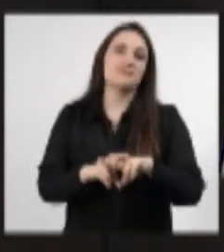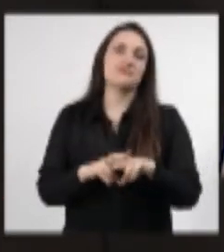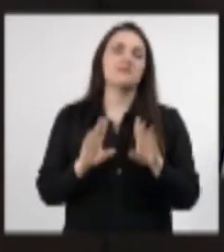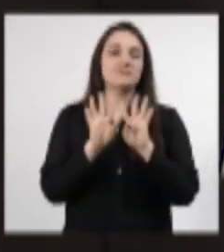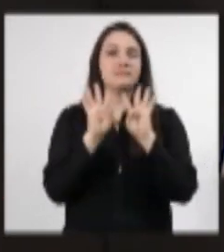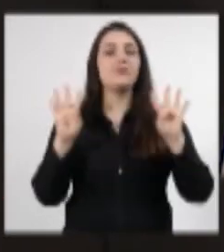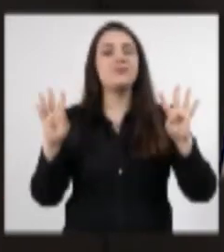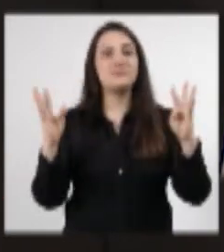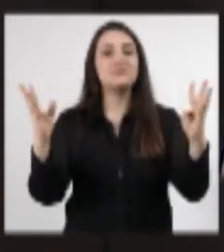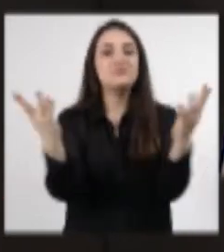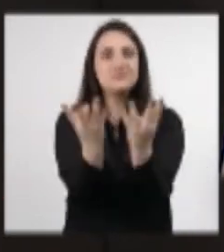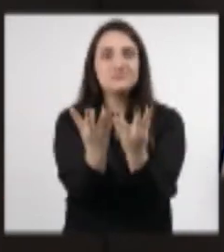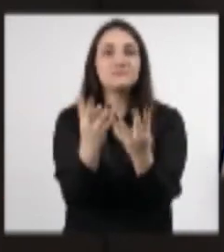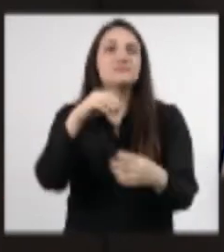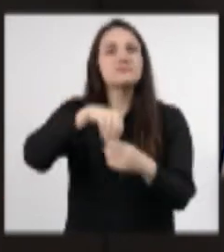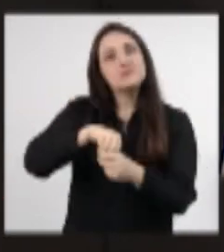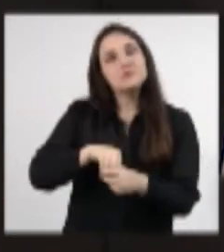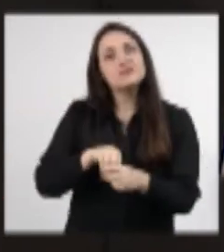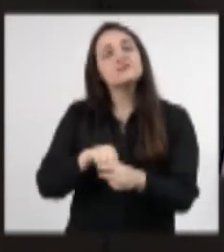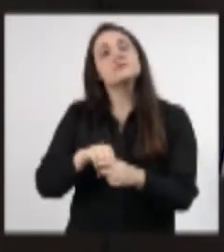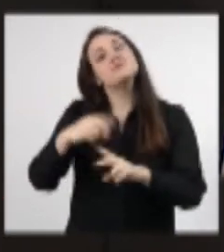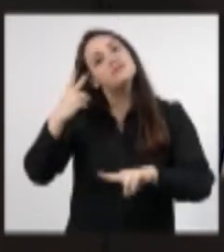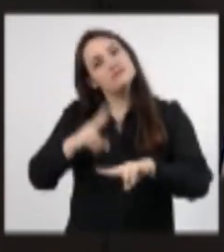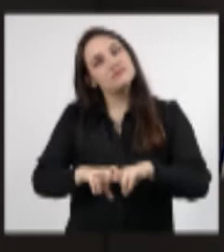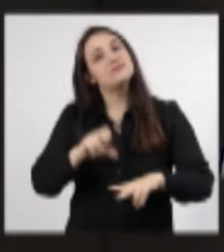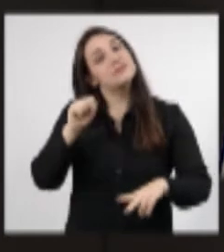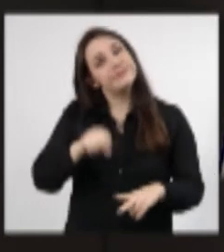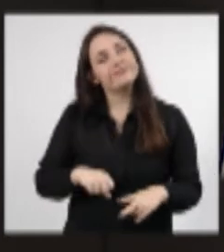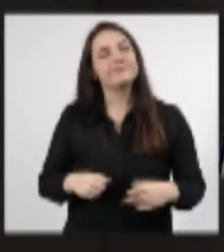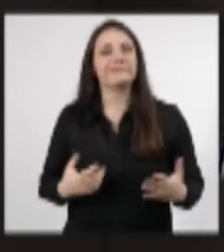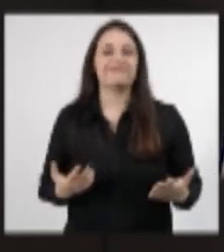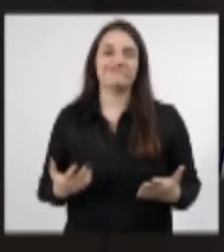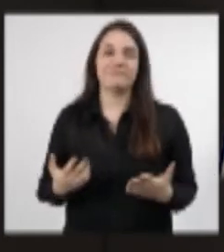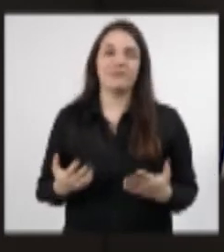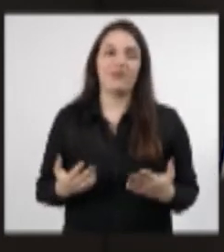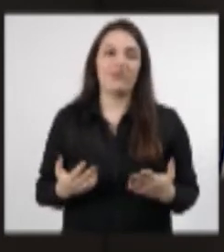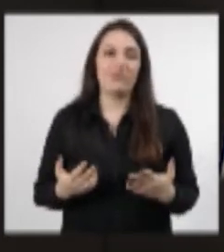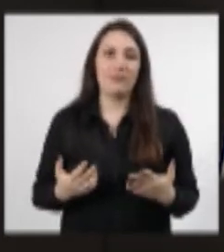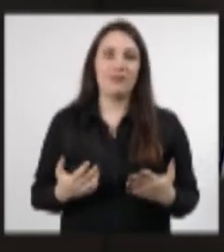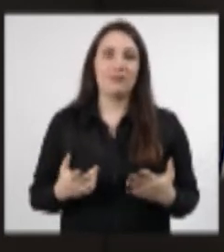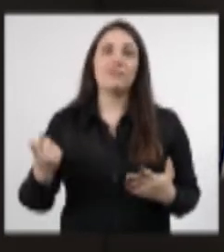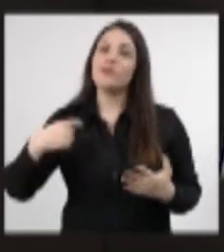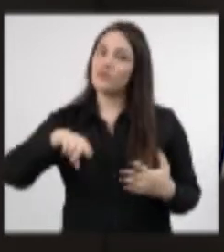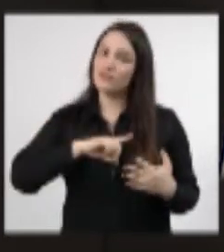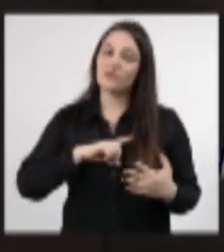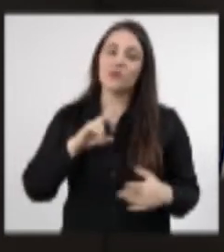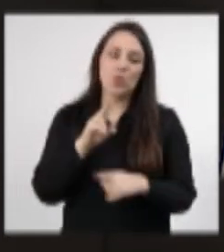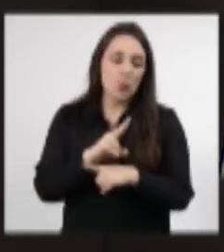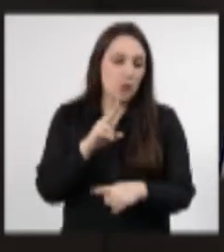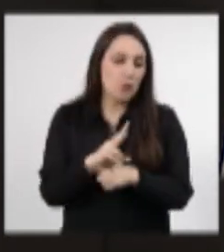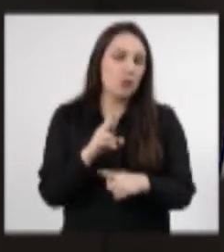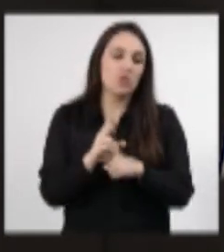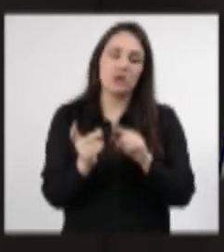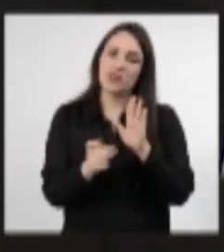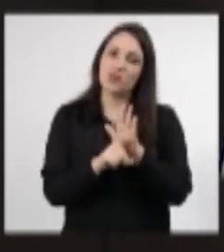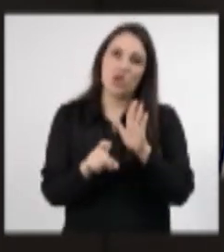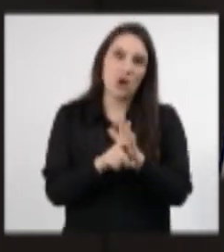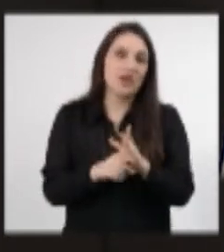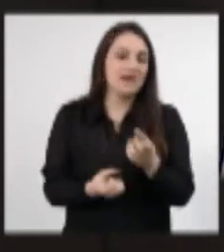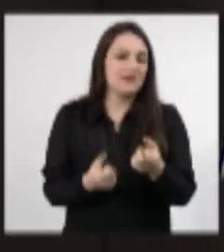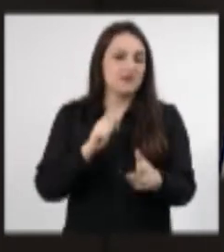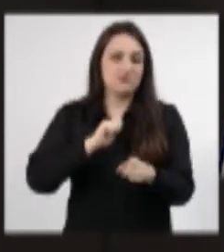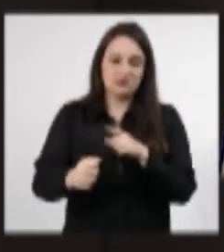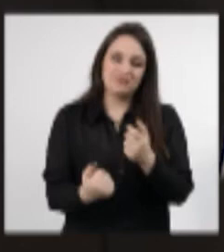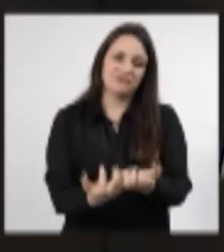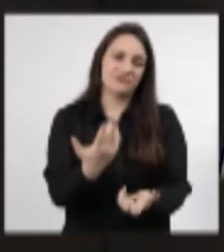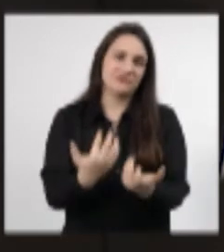nossos presídios propriamente dito, aqueles que são vinculados ao sistema penitenciário, a responsabilidade pela custódia dessa droga, pela destruição